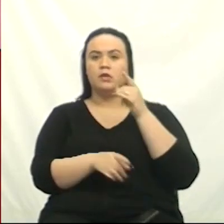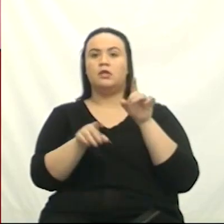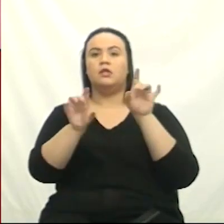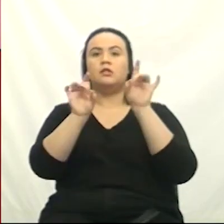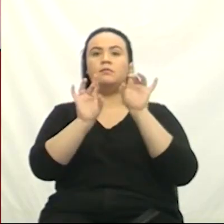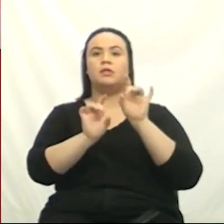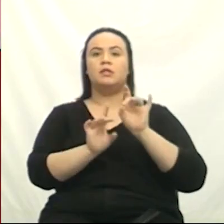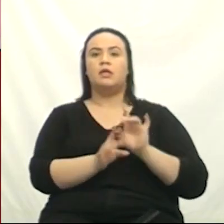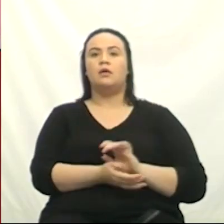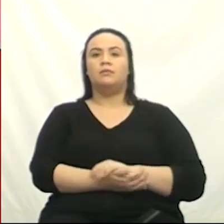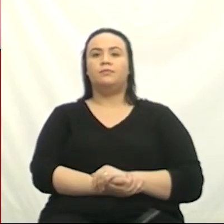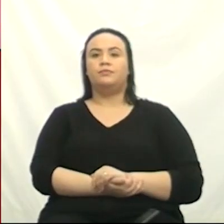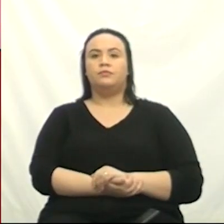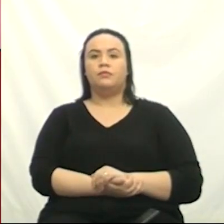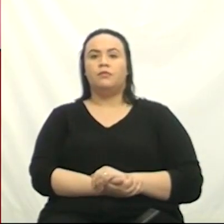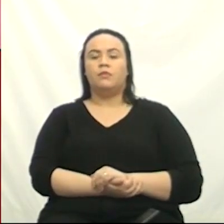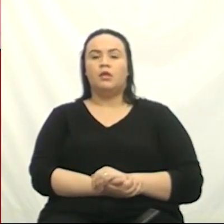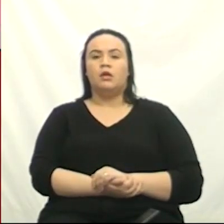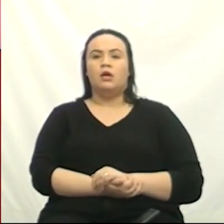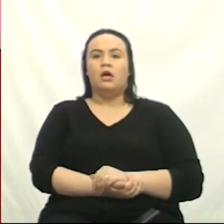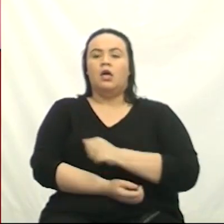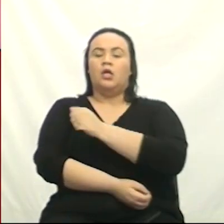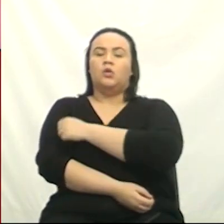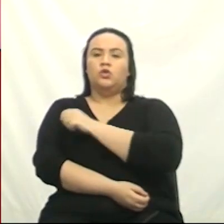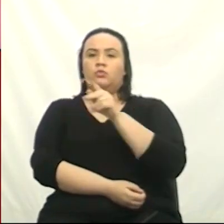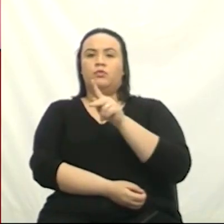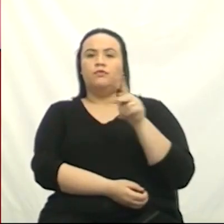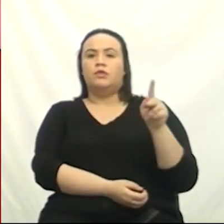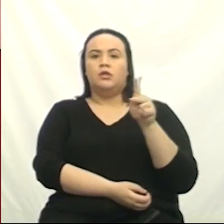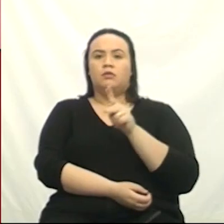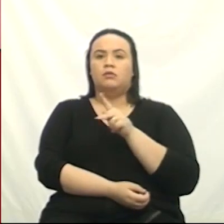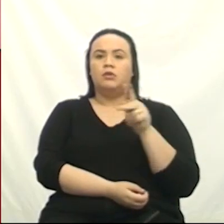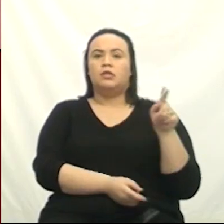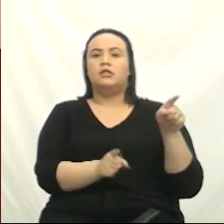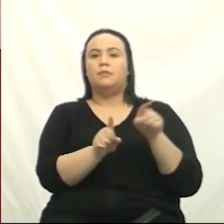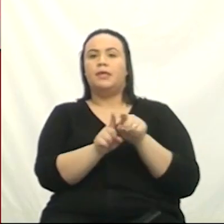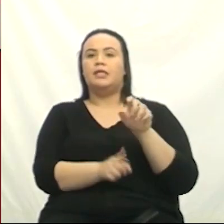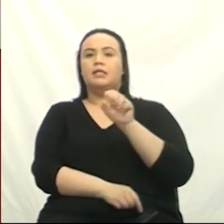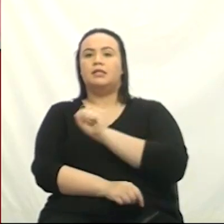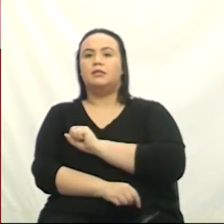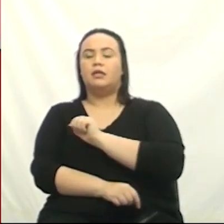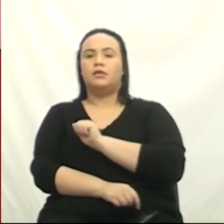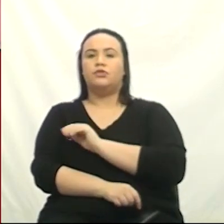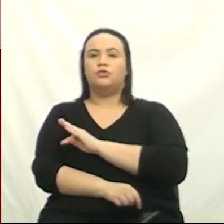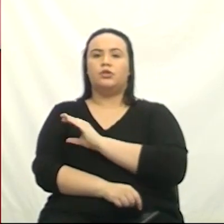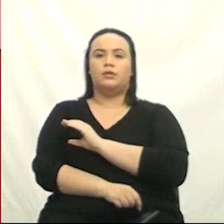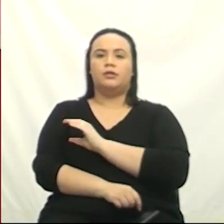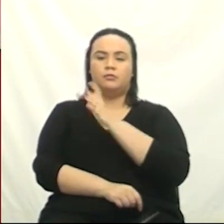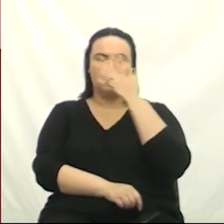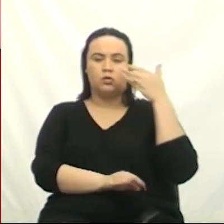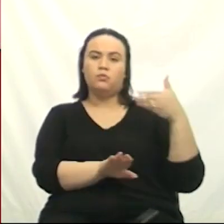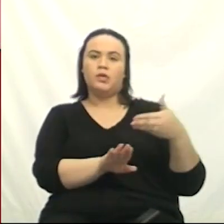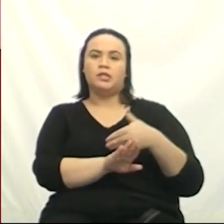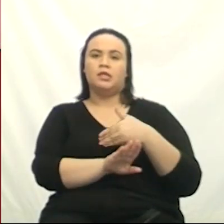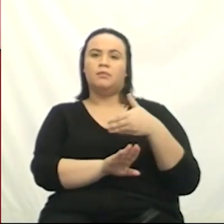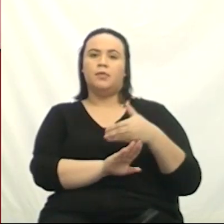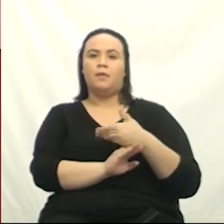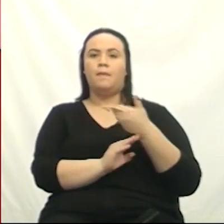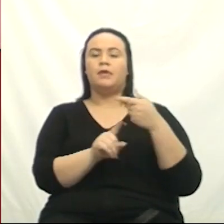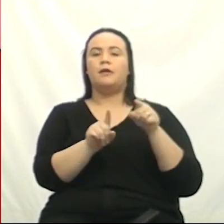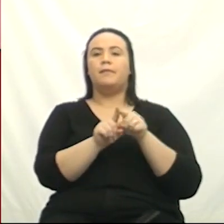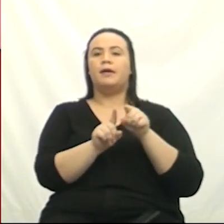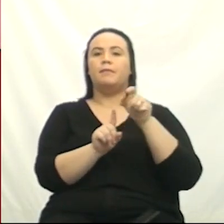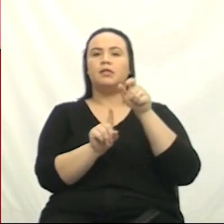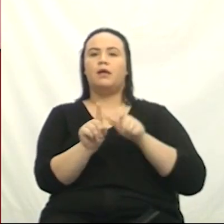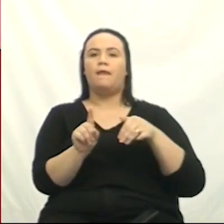alunos professores direção da SATIC todos os presentes Martinello também aqui